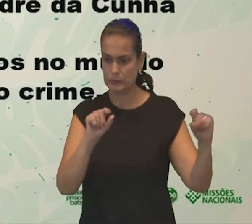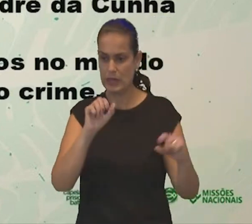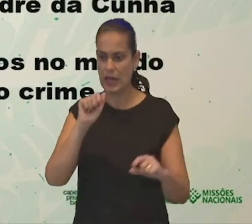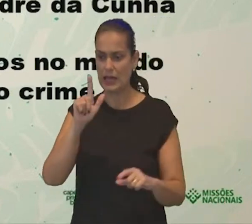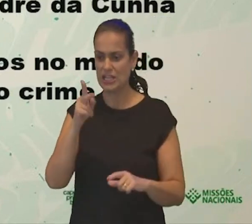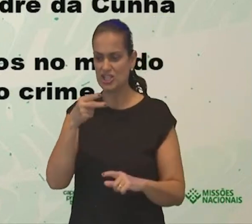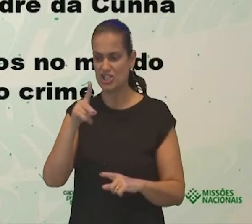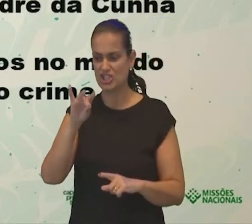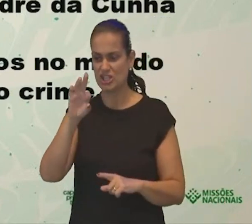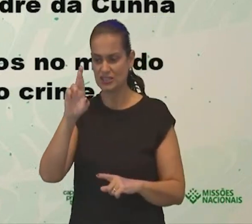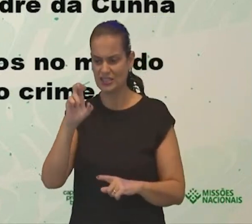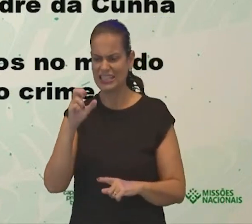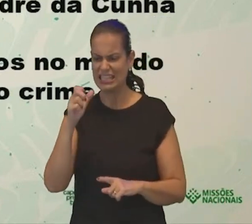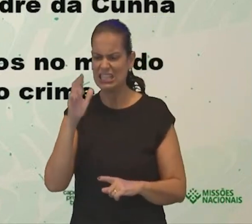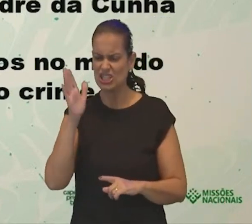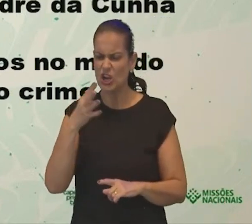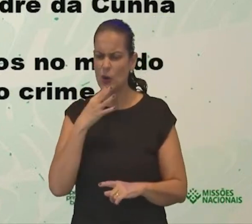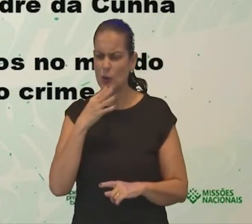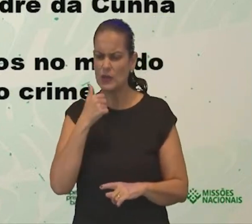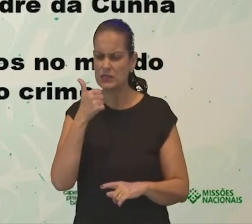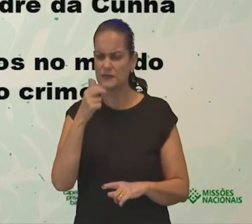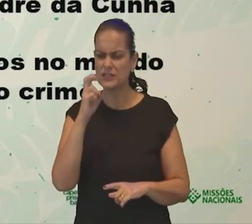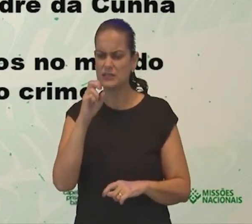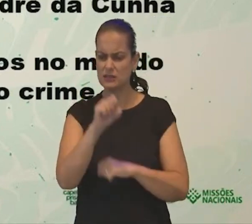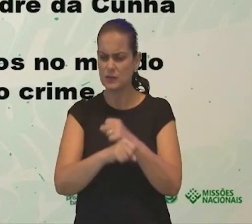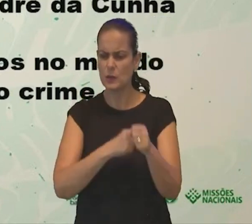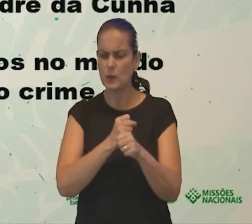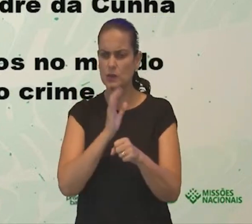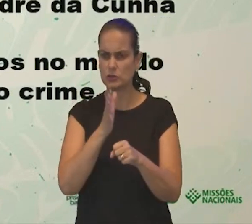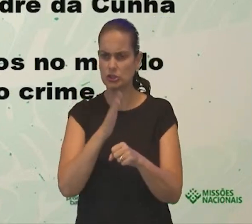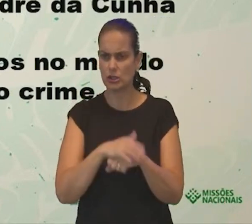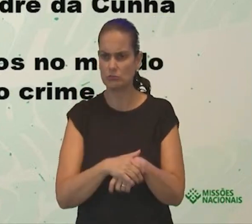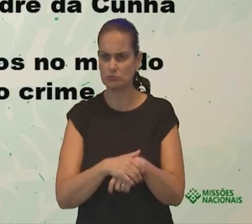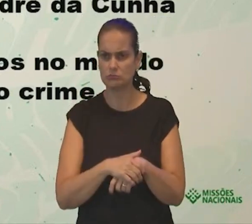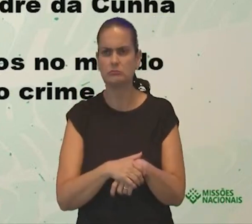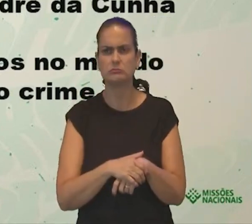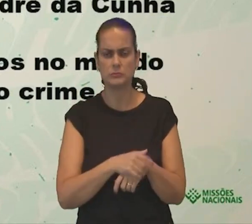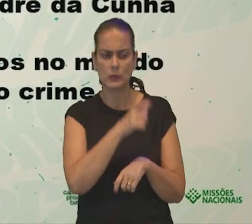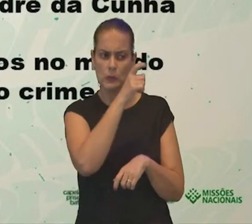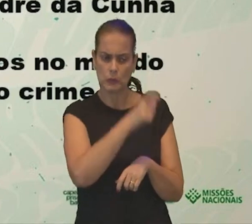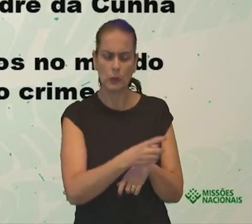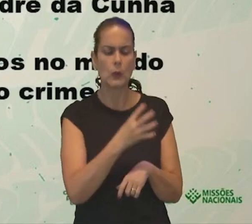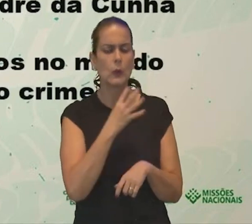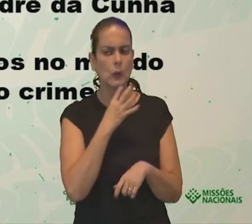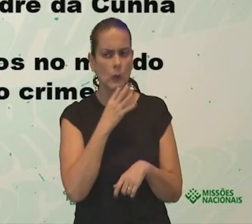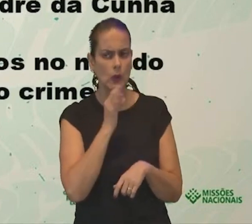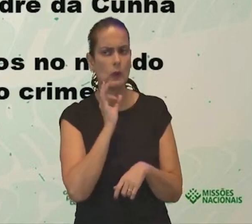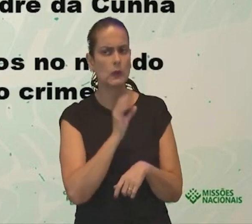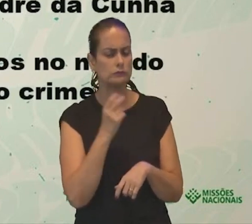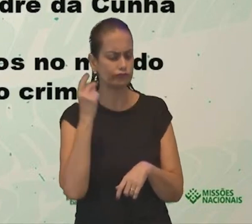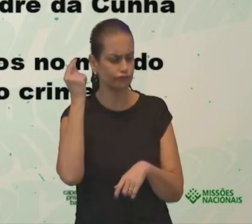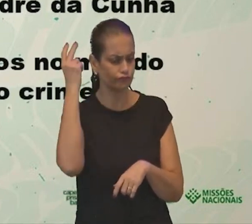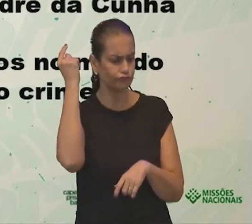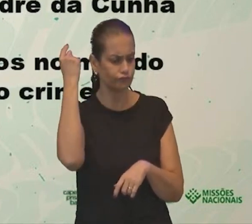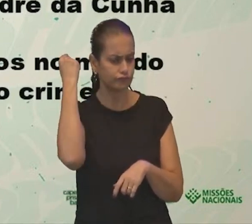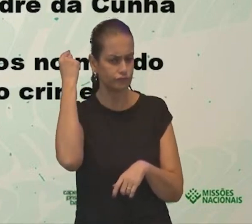uns 25 anos. Os irmãos vão entender porque eu conheço tão bem Alexandre. A gente tem